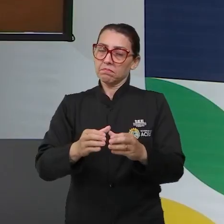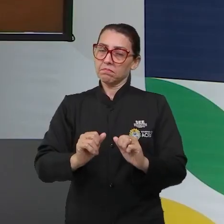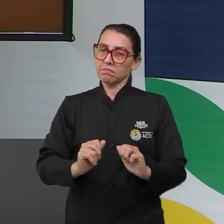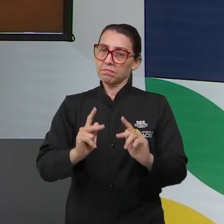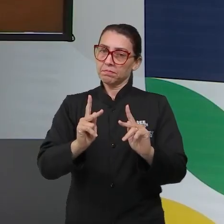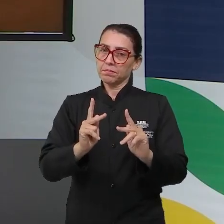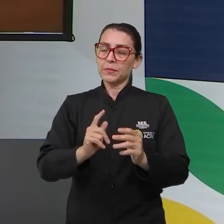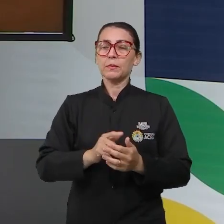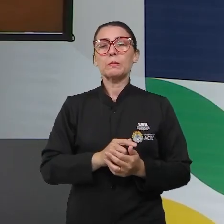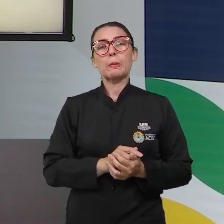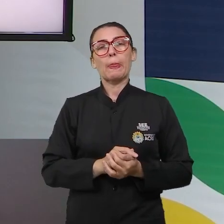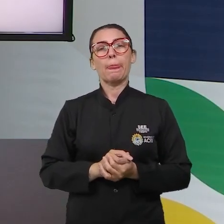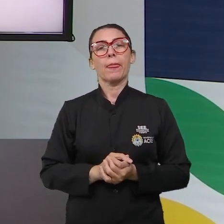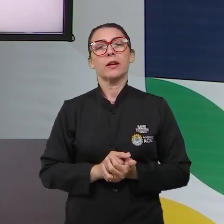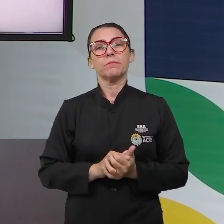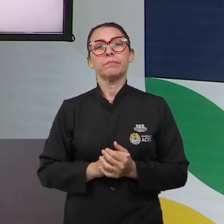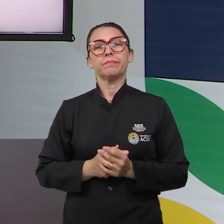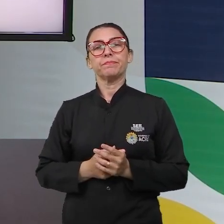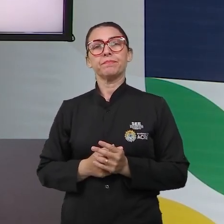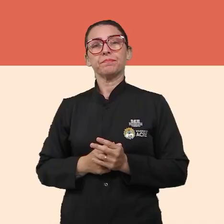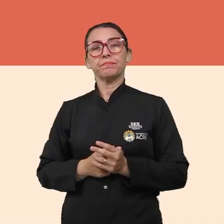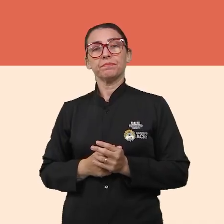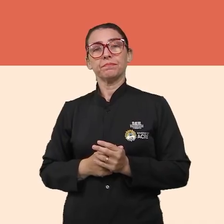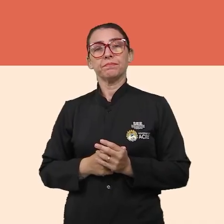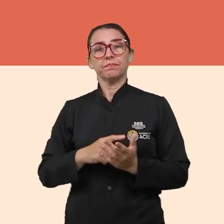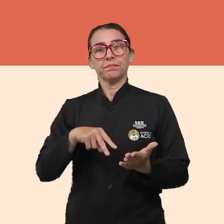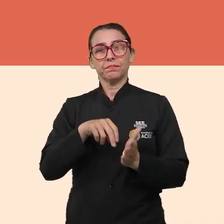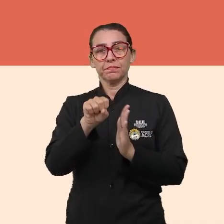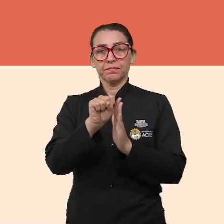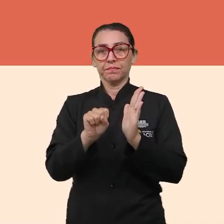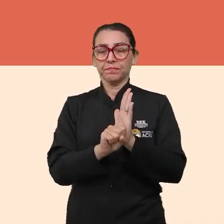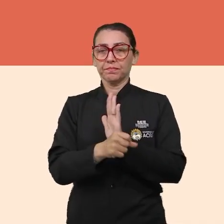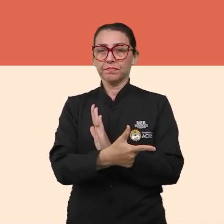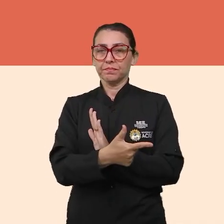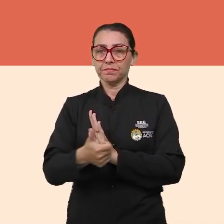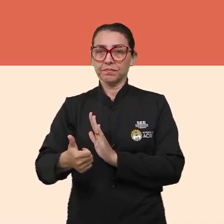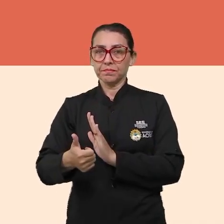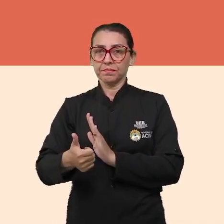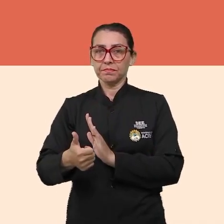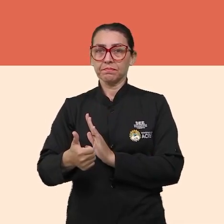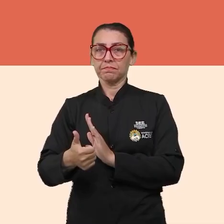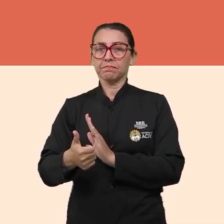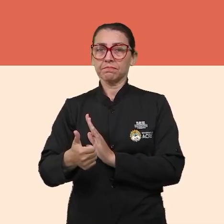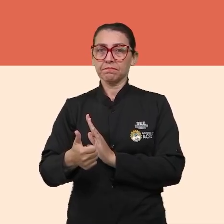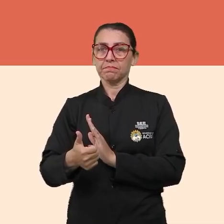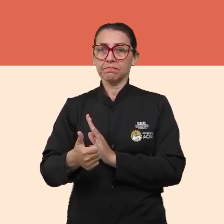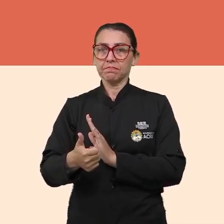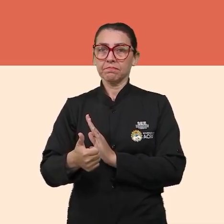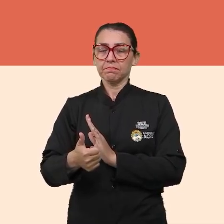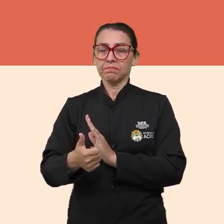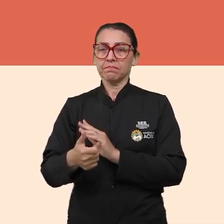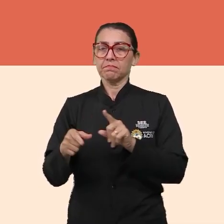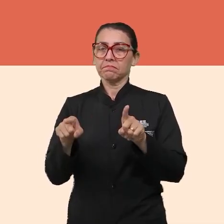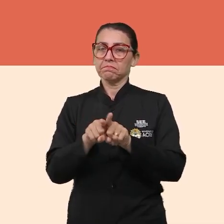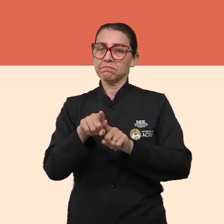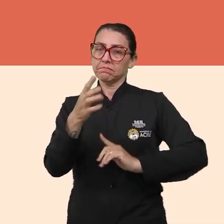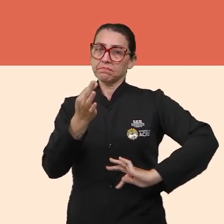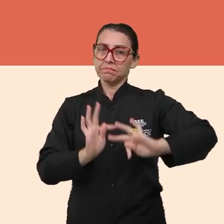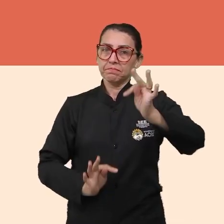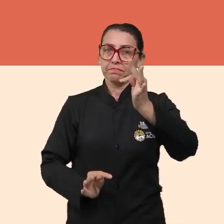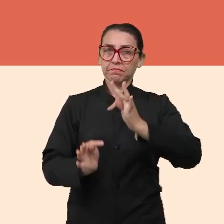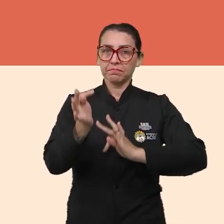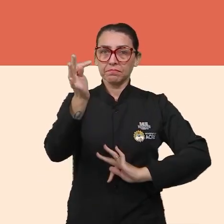bom? Vamos seguindo então. A dança no século XXI e além. A